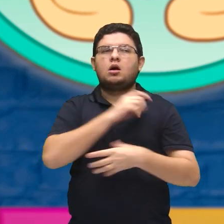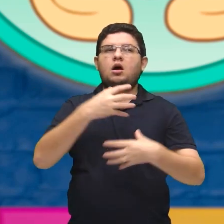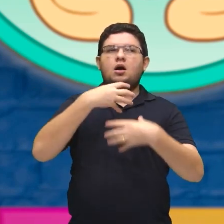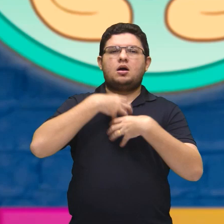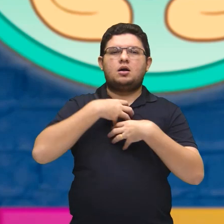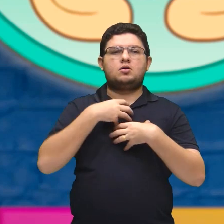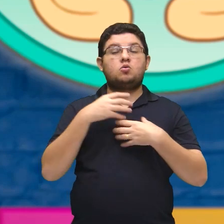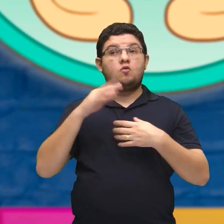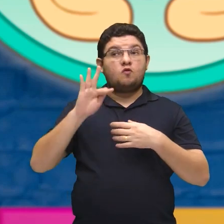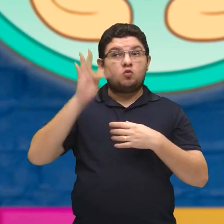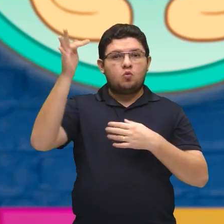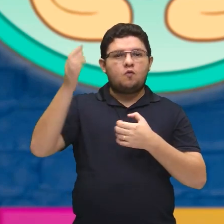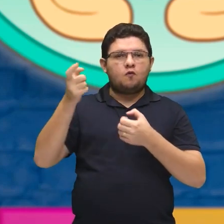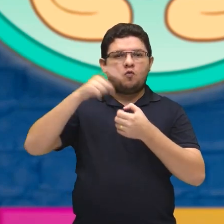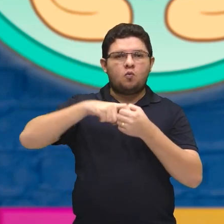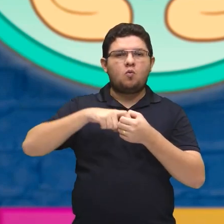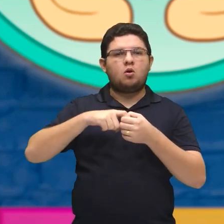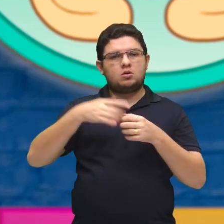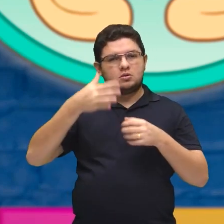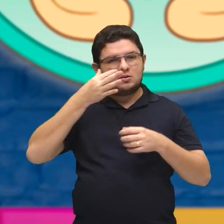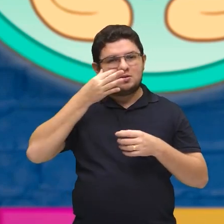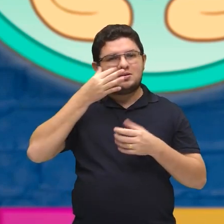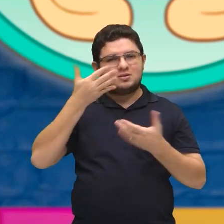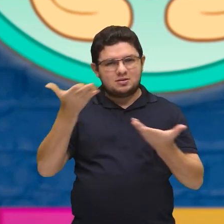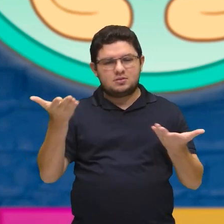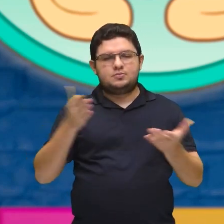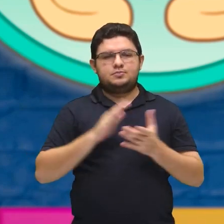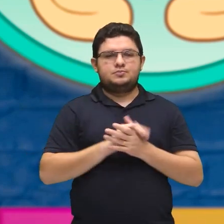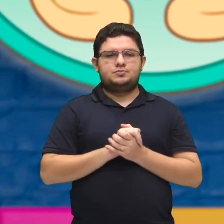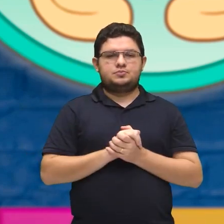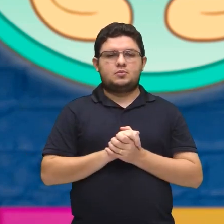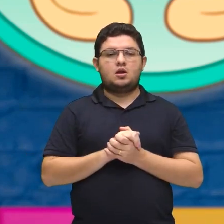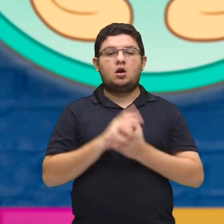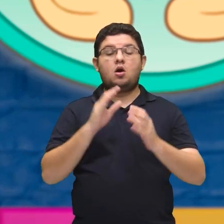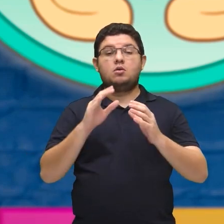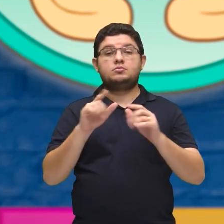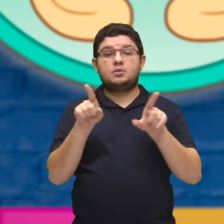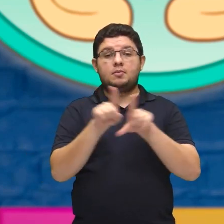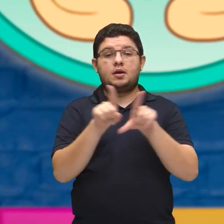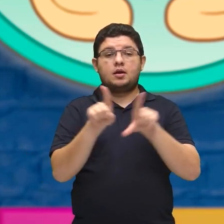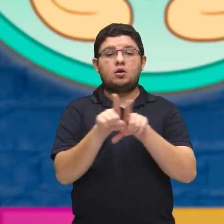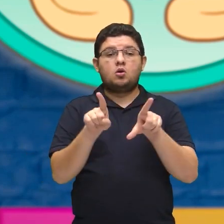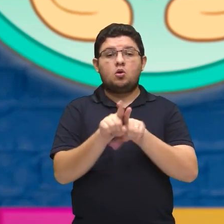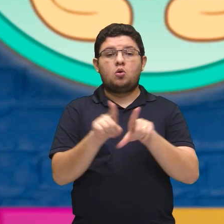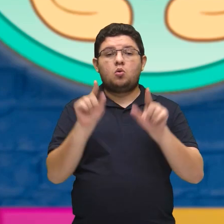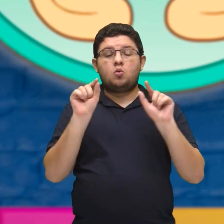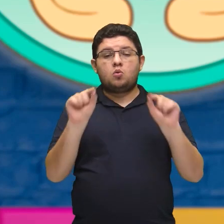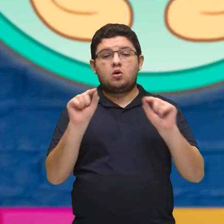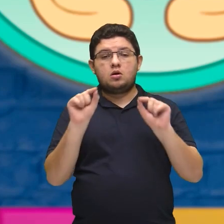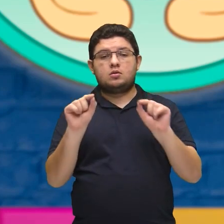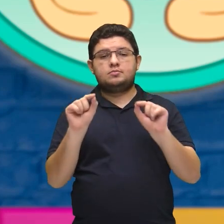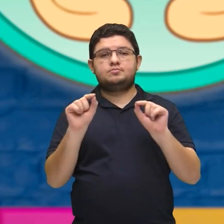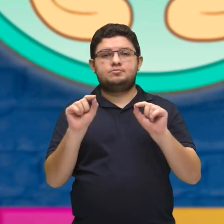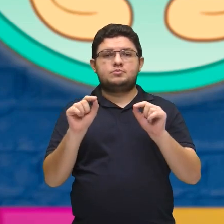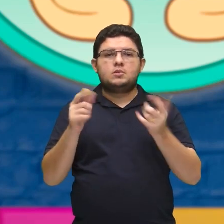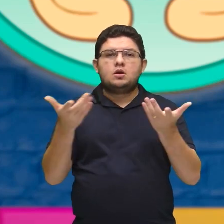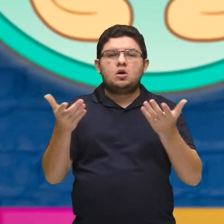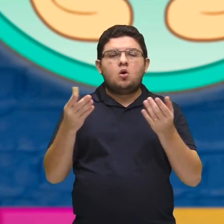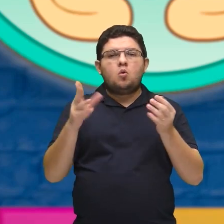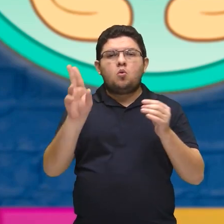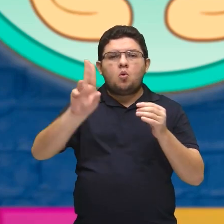tá bom? A publicação, enquanto a gente não retorna, a publicação nos blogs da escola, das